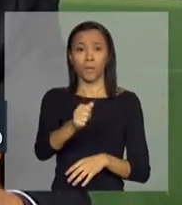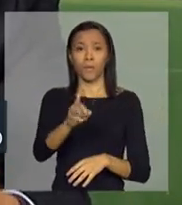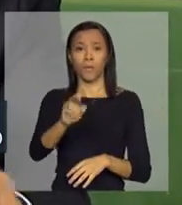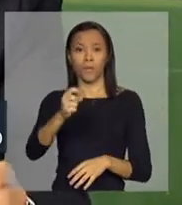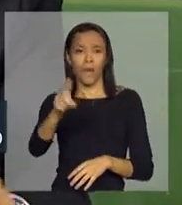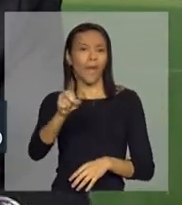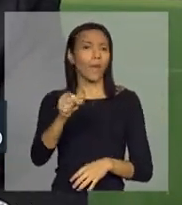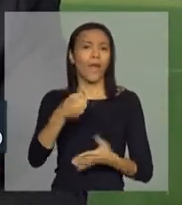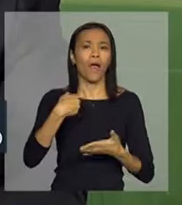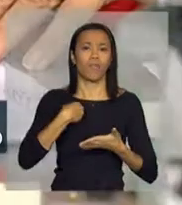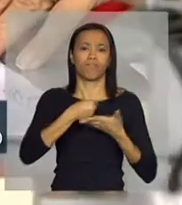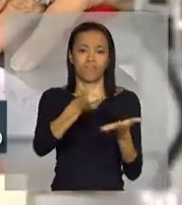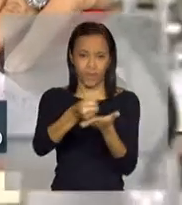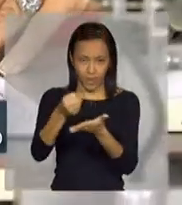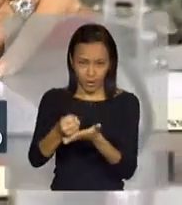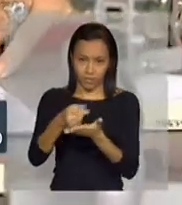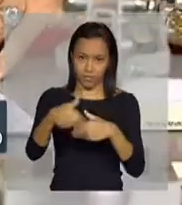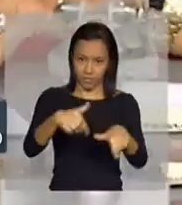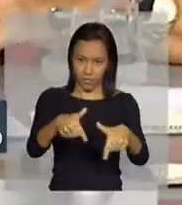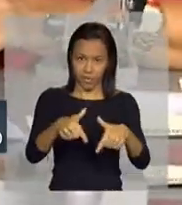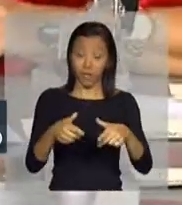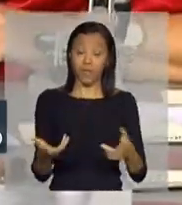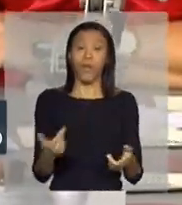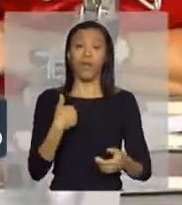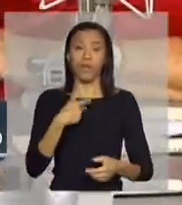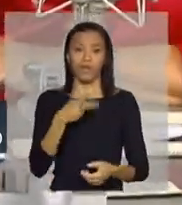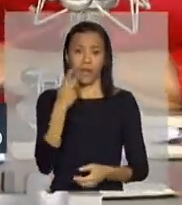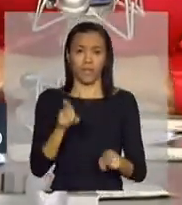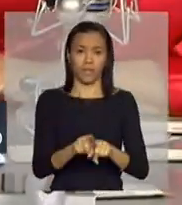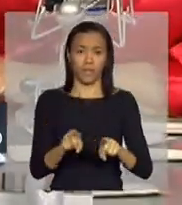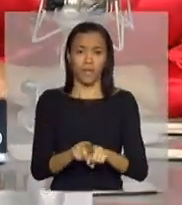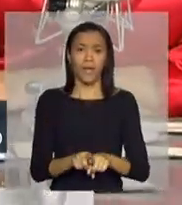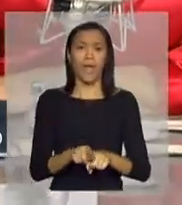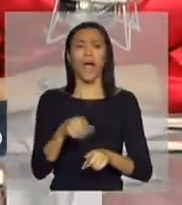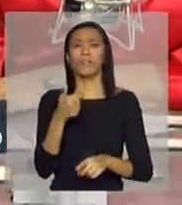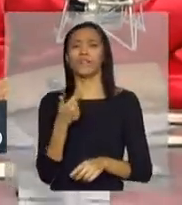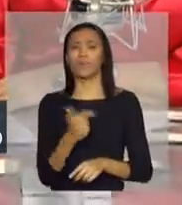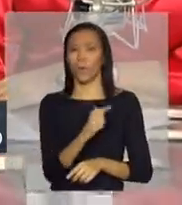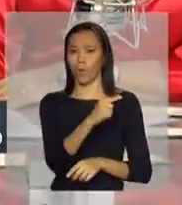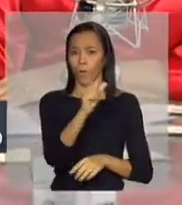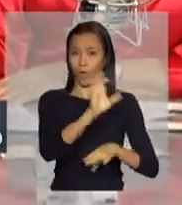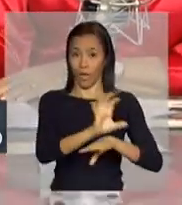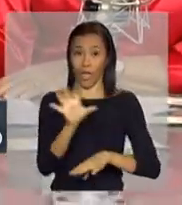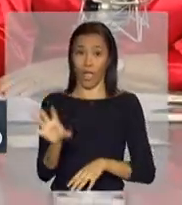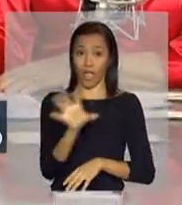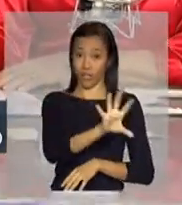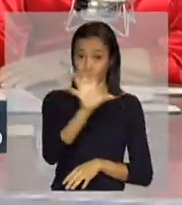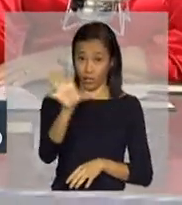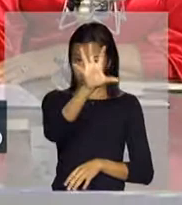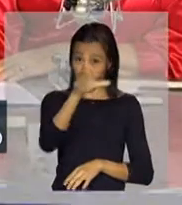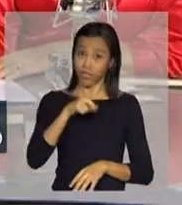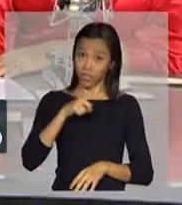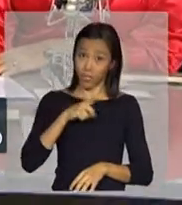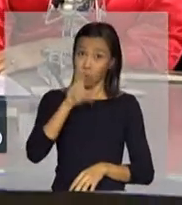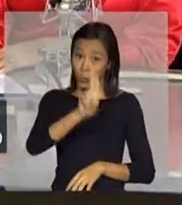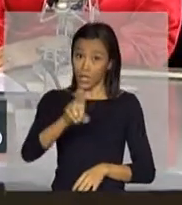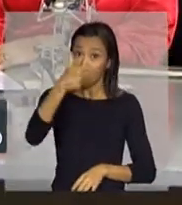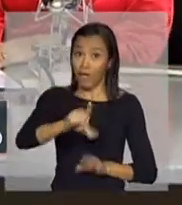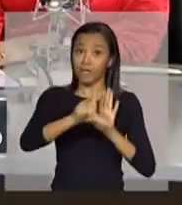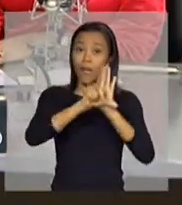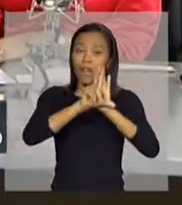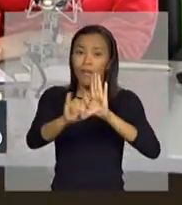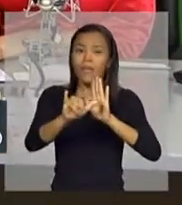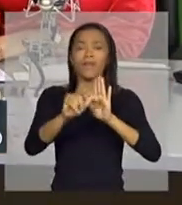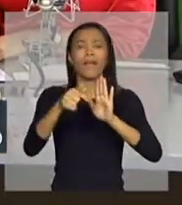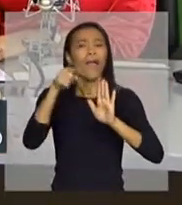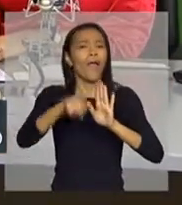cooperar e eu diria que as regiões que t o utilizado mais a lei Sem dúvida